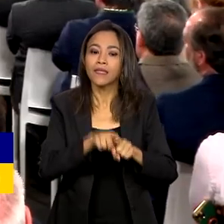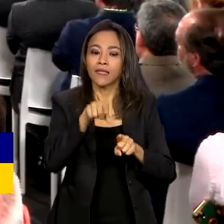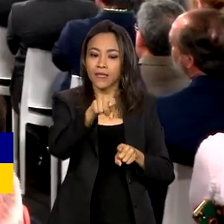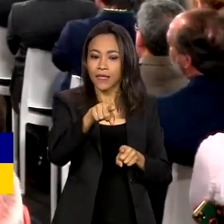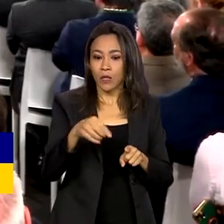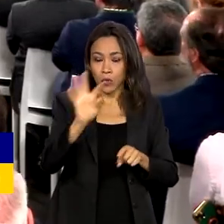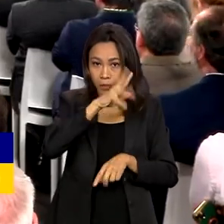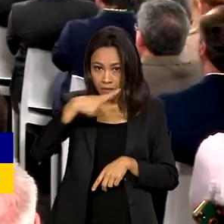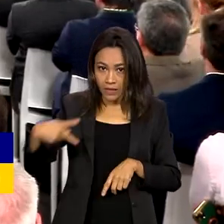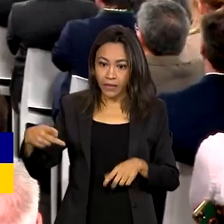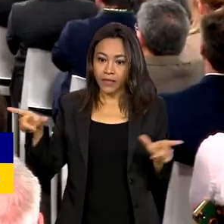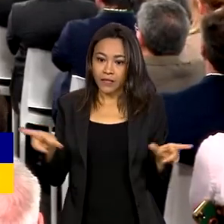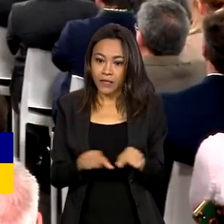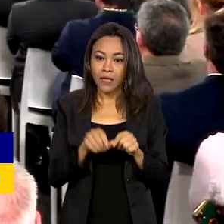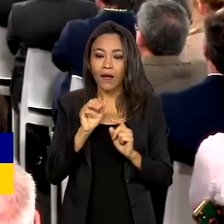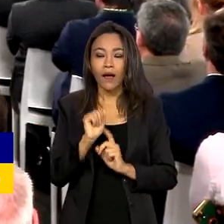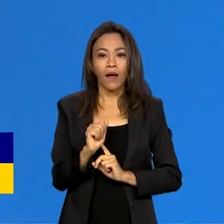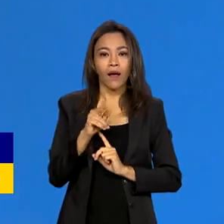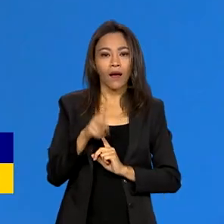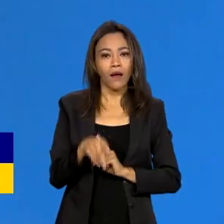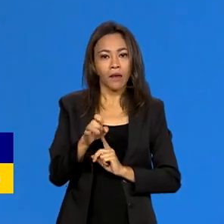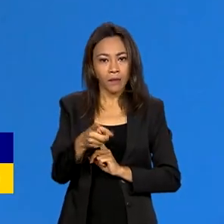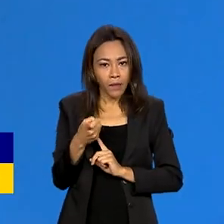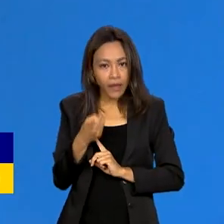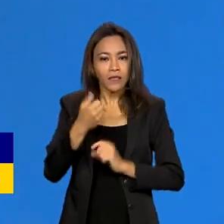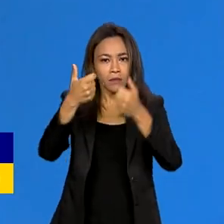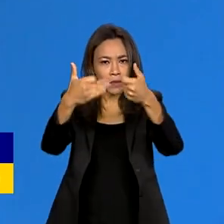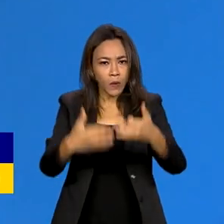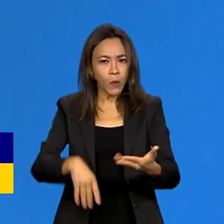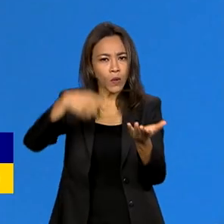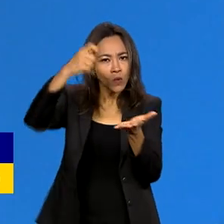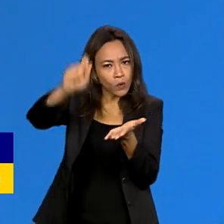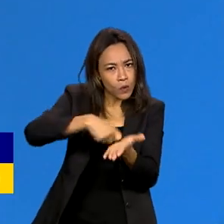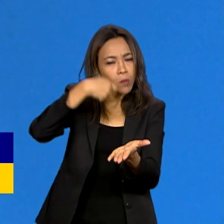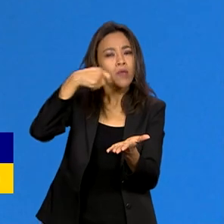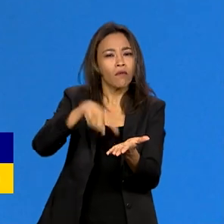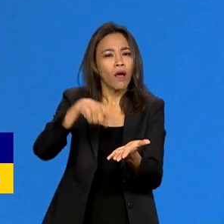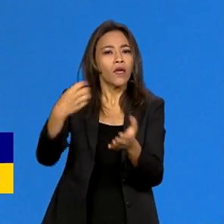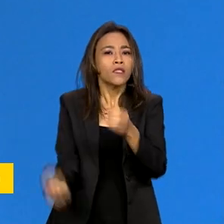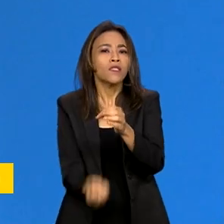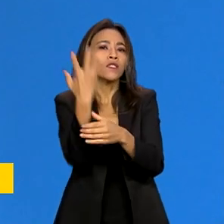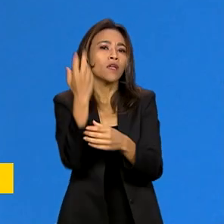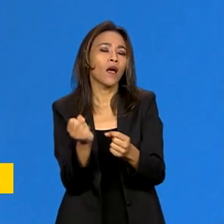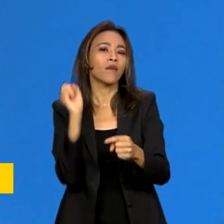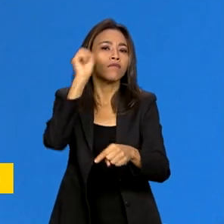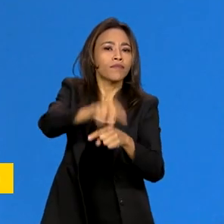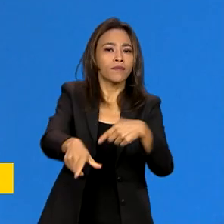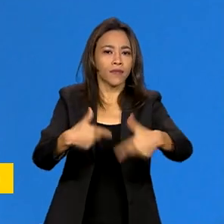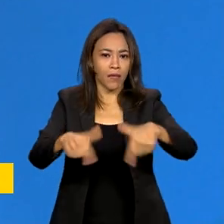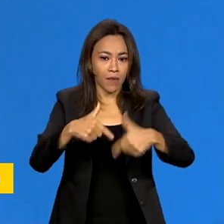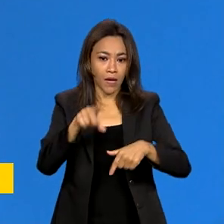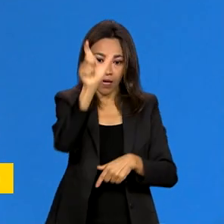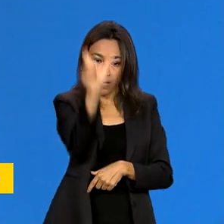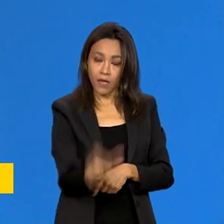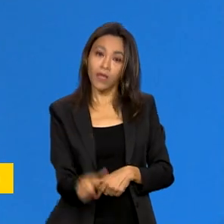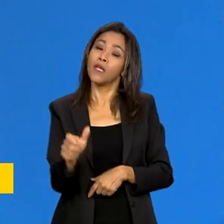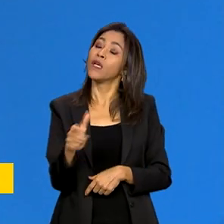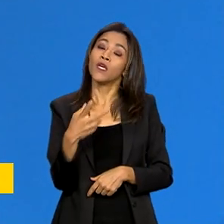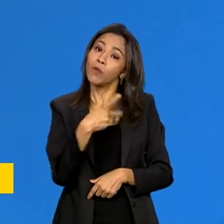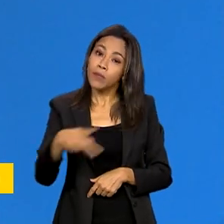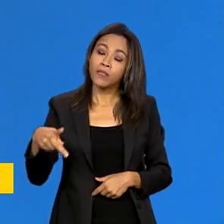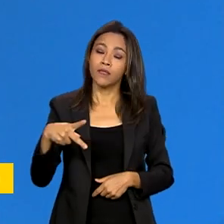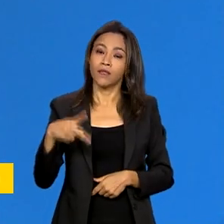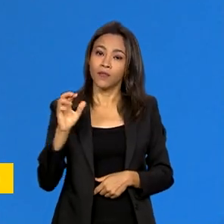Brasil, Jorge Viana, falou que os acordos firmados vão gerar empregos e o presidente Lula defendeu a parceria